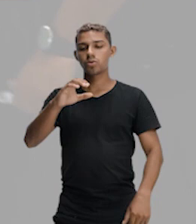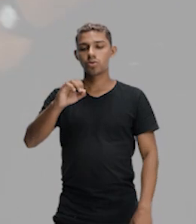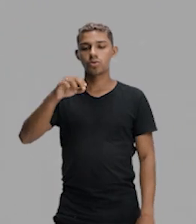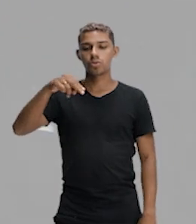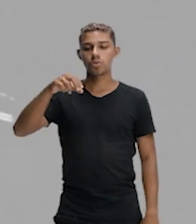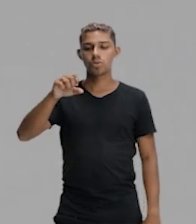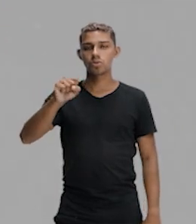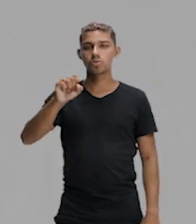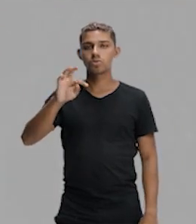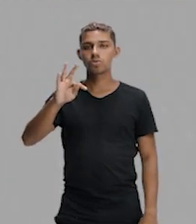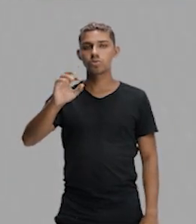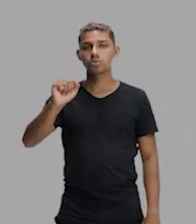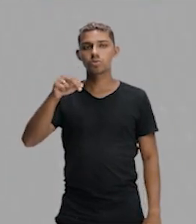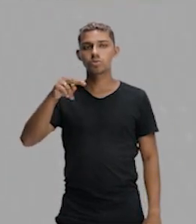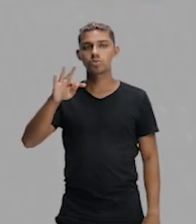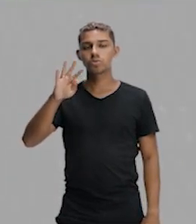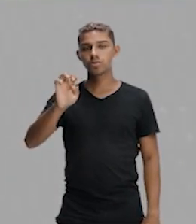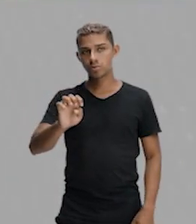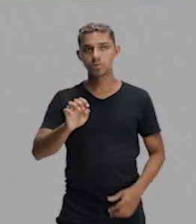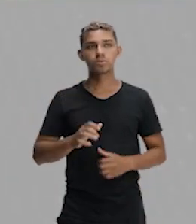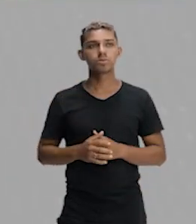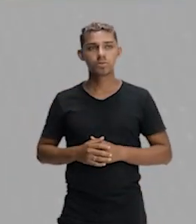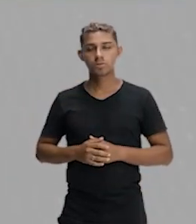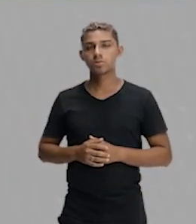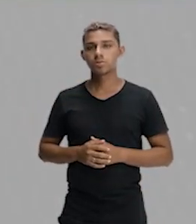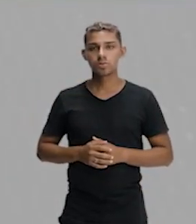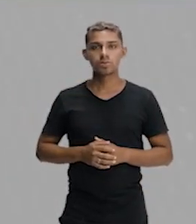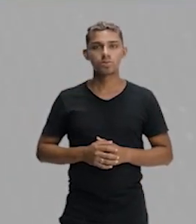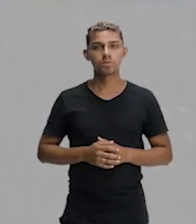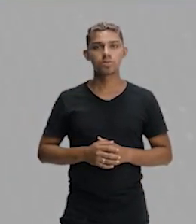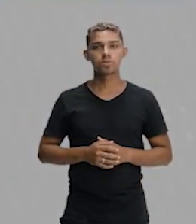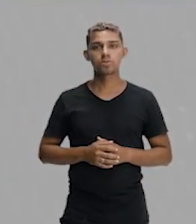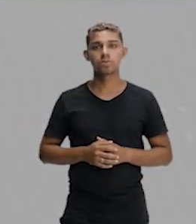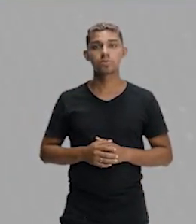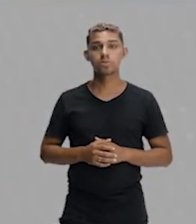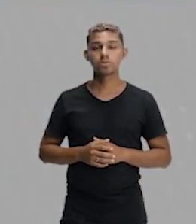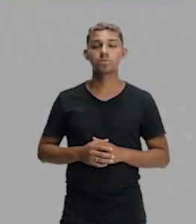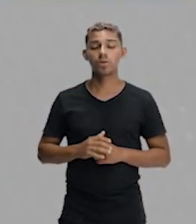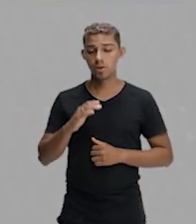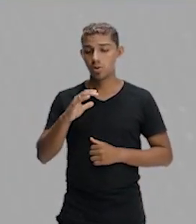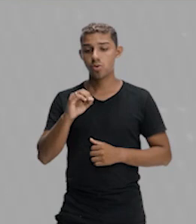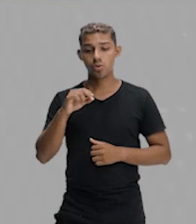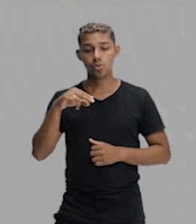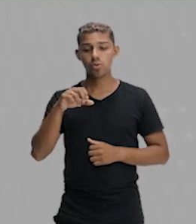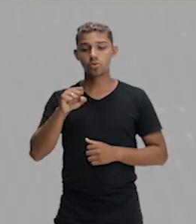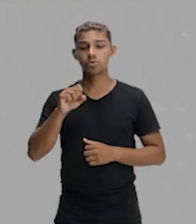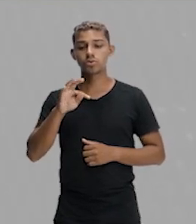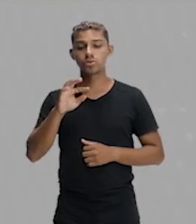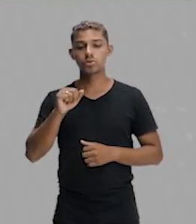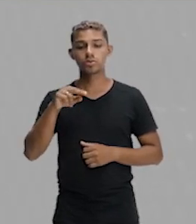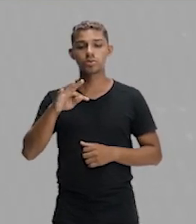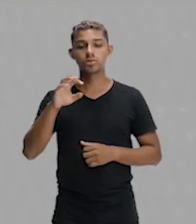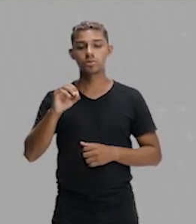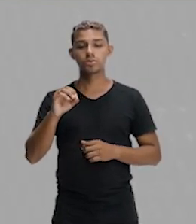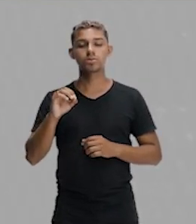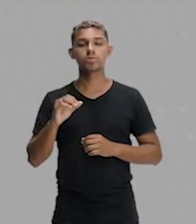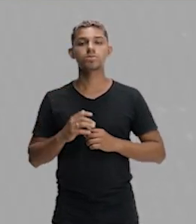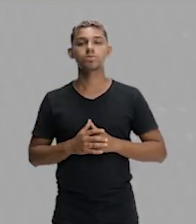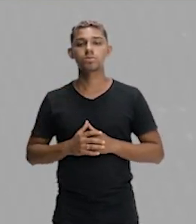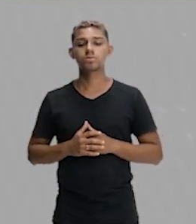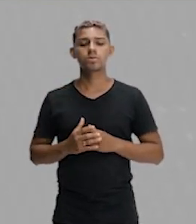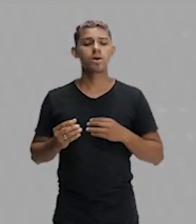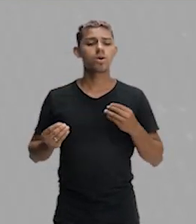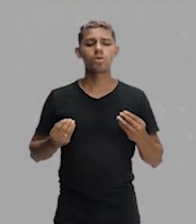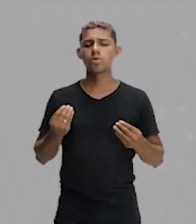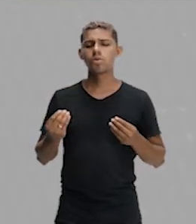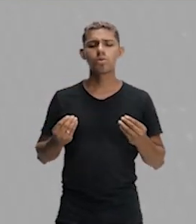Isso é que vai caracterizar um campo elétrico uniforme, é que ele seja constante em todos os pontos. Ok? Mas